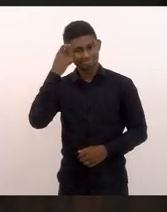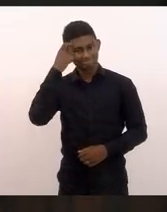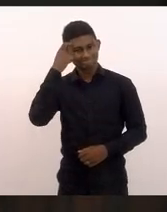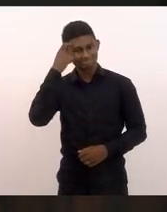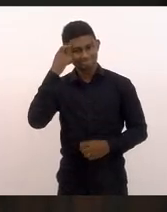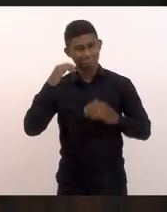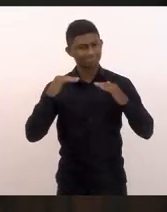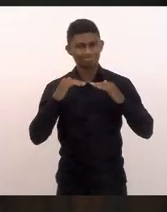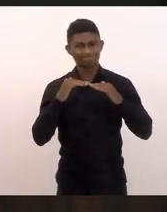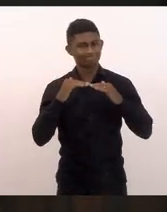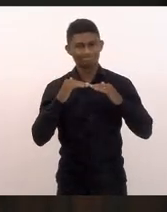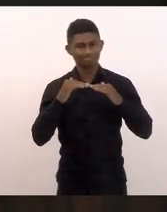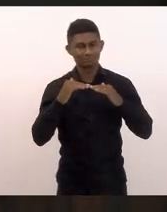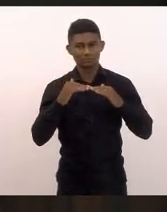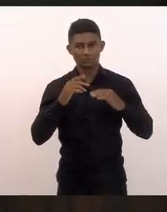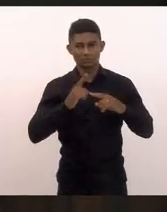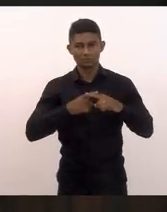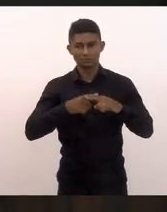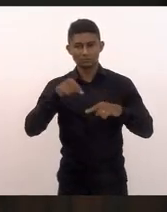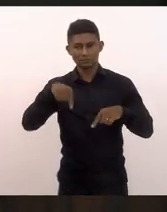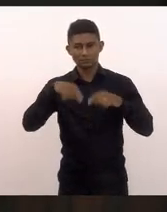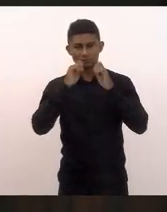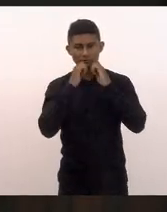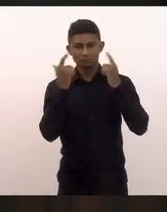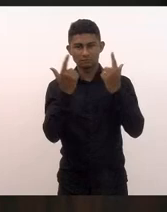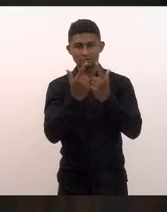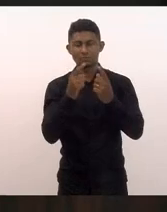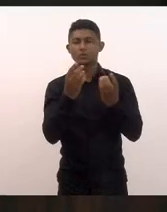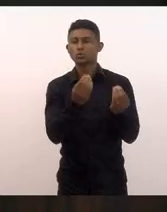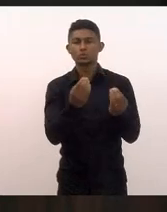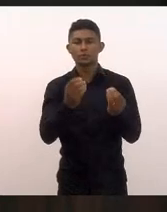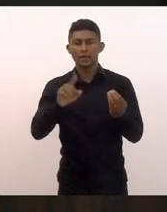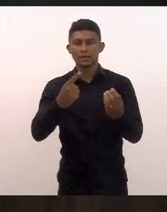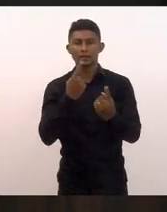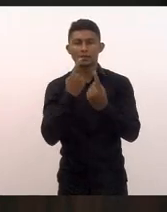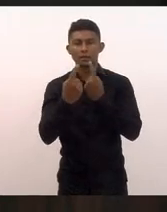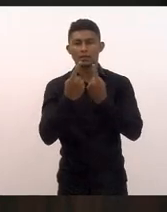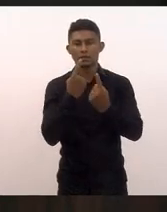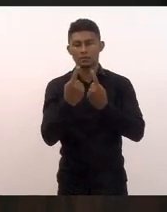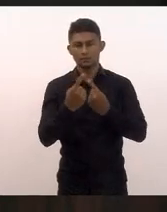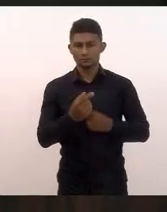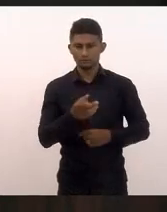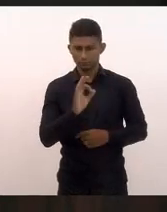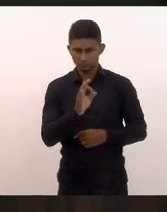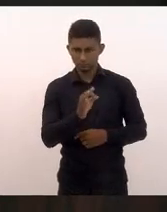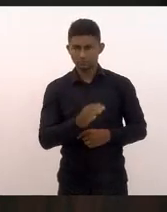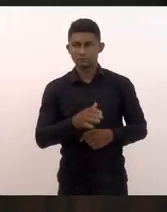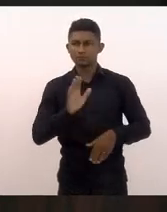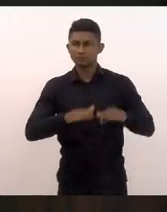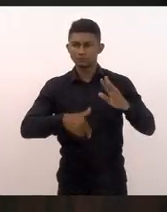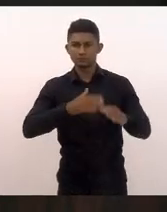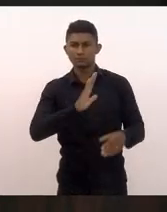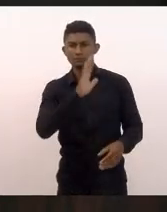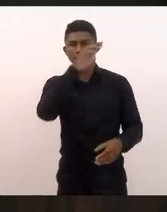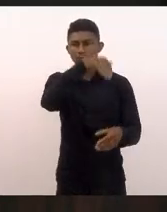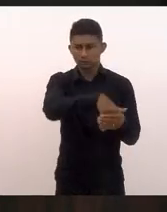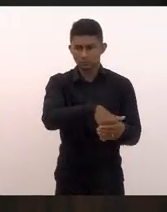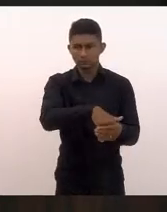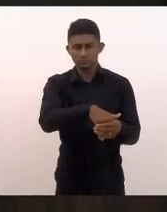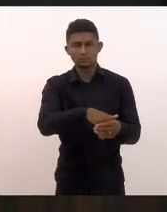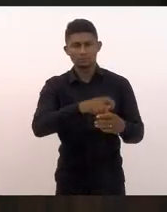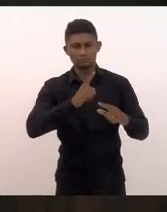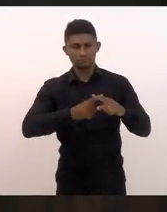Primeiro, aqui é a casa do entendimento. Nós, muitas vezes, votamos coisas aqui